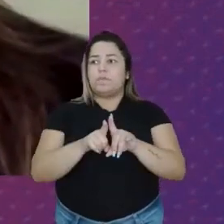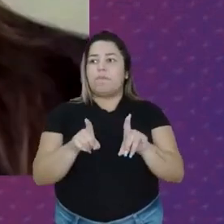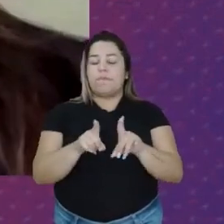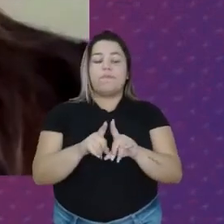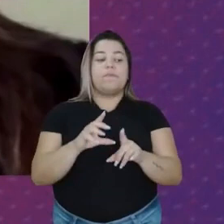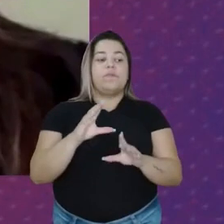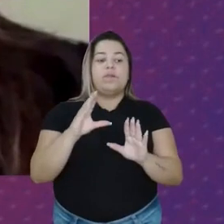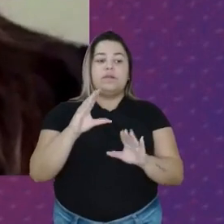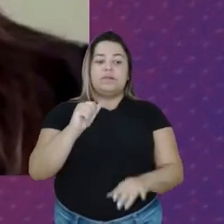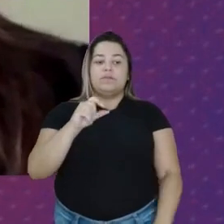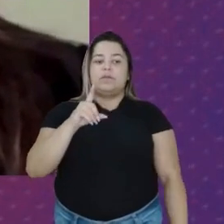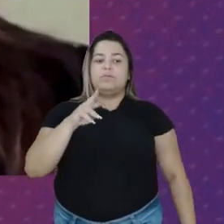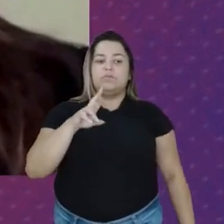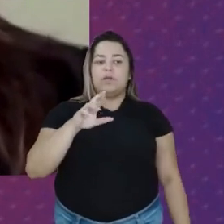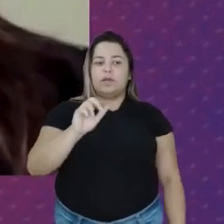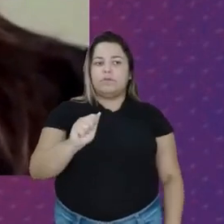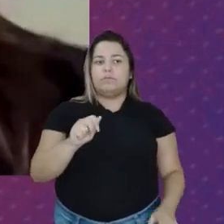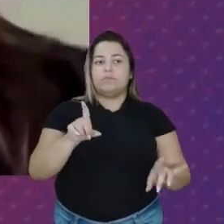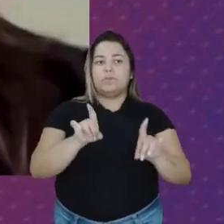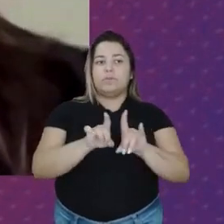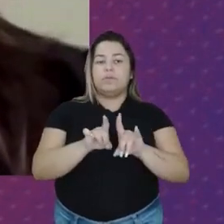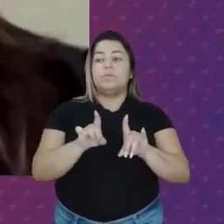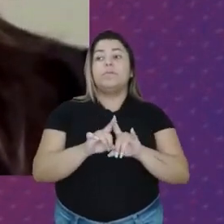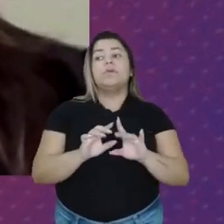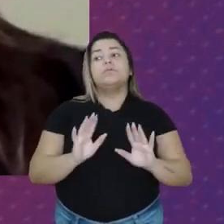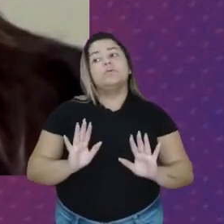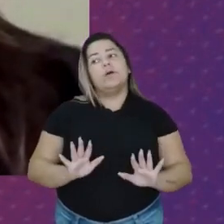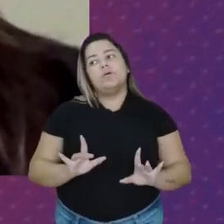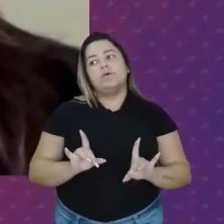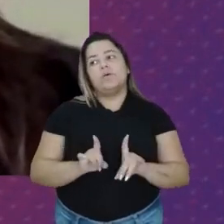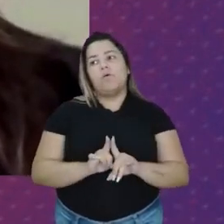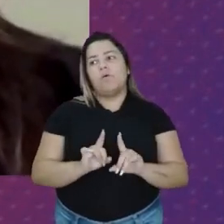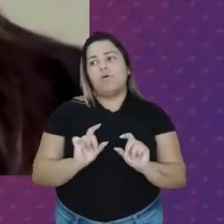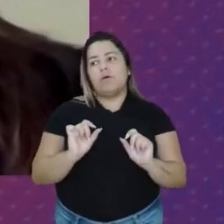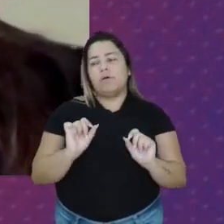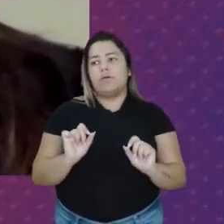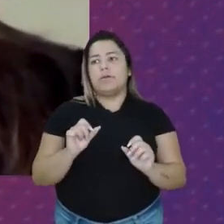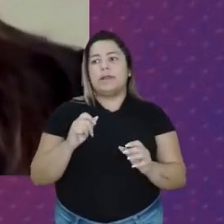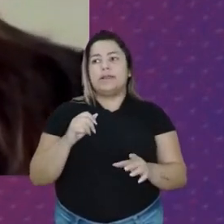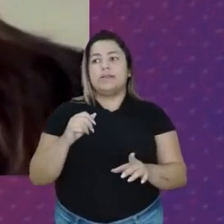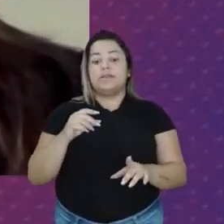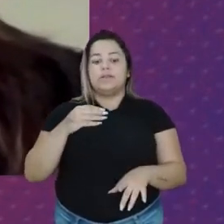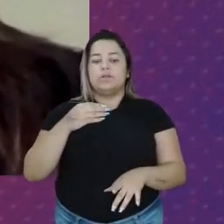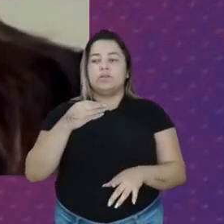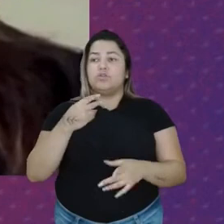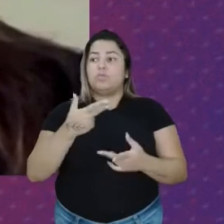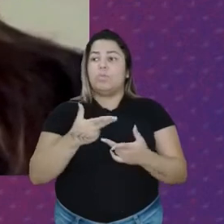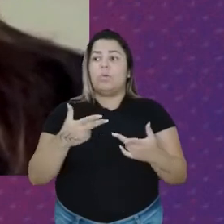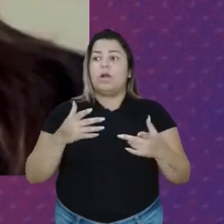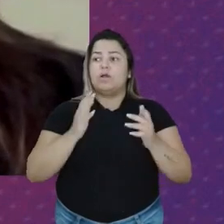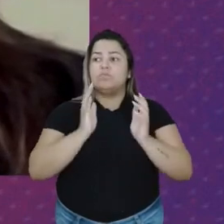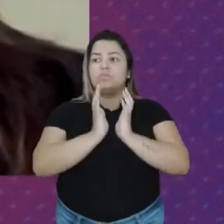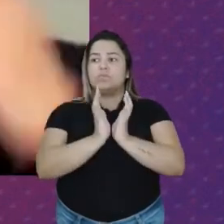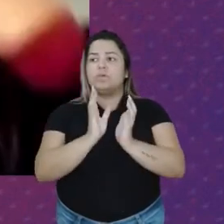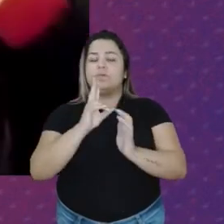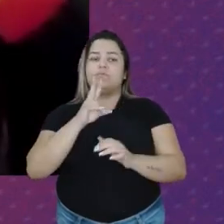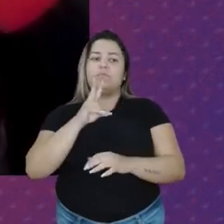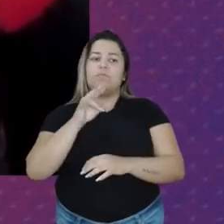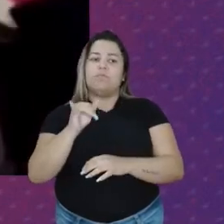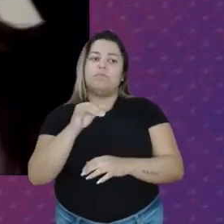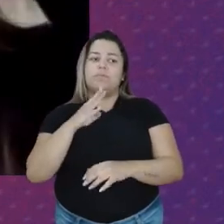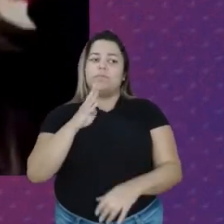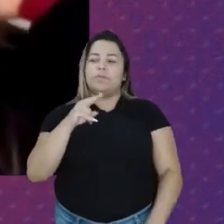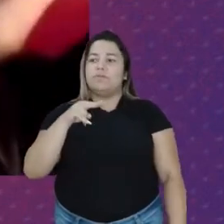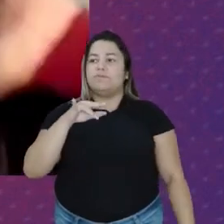candidaturas. Existe um porém, que é com relação à garantia de quais candidaturas serão beneficiadas